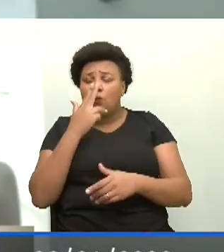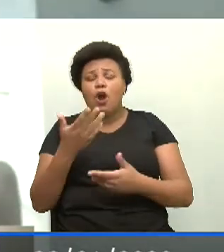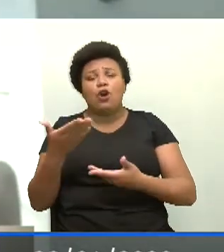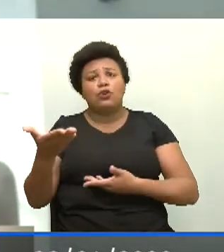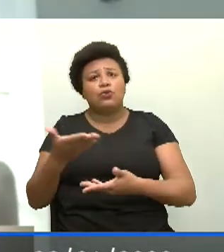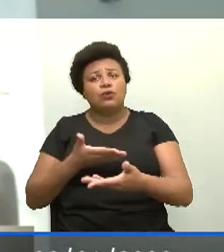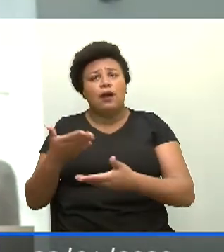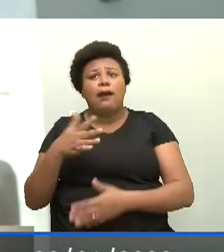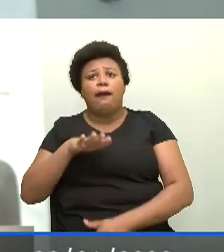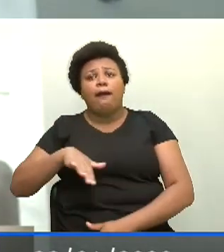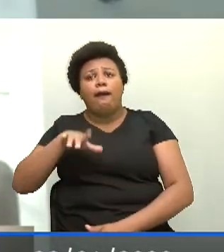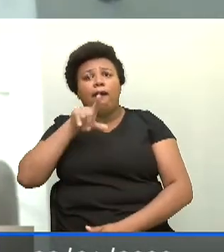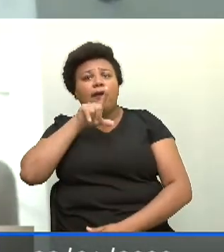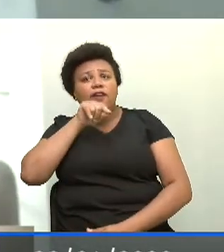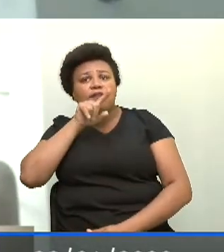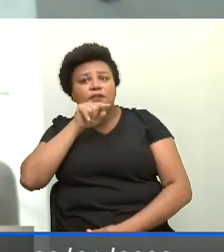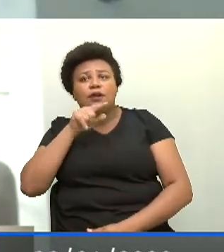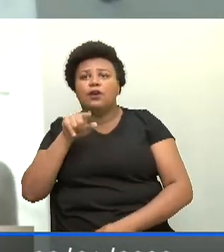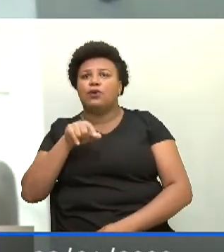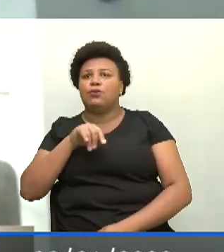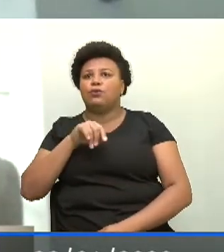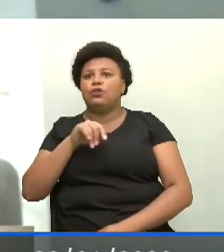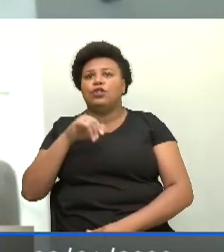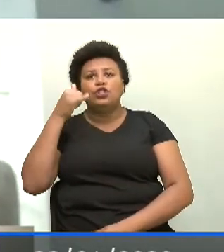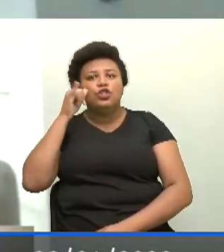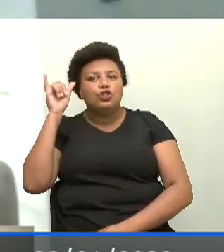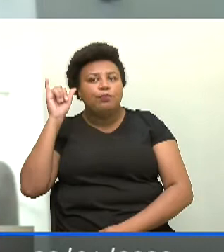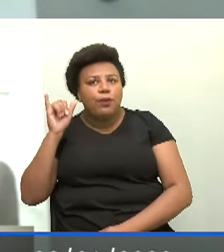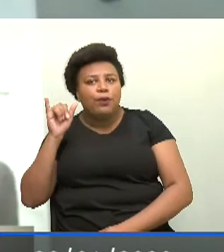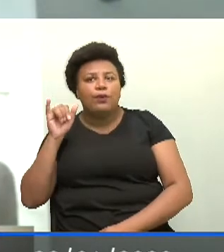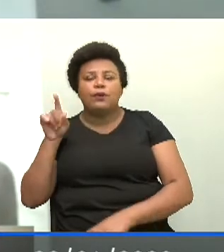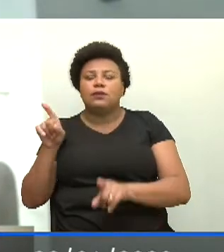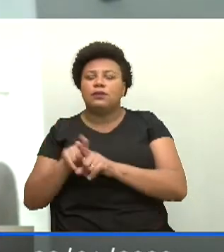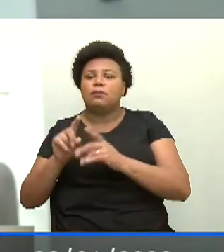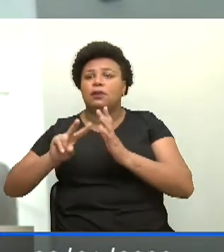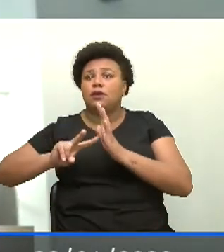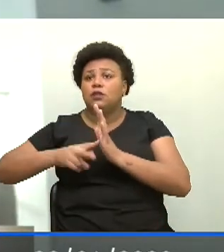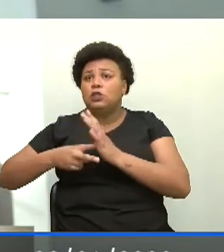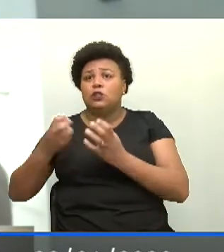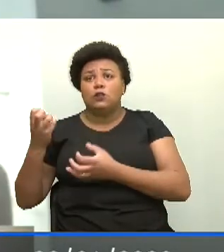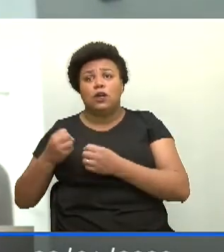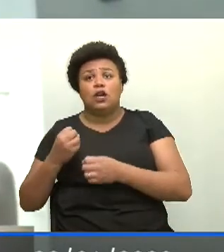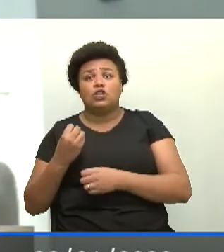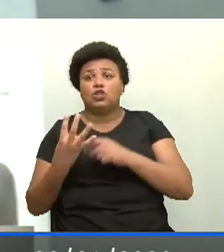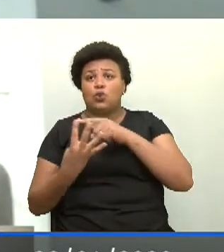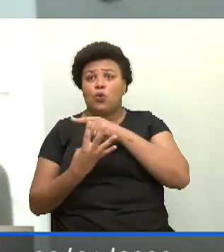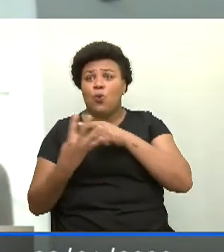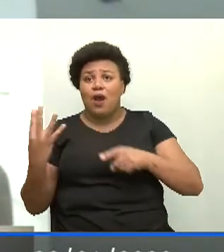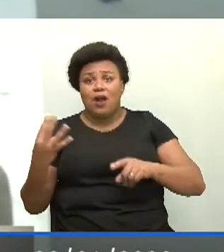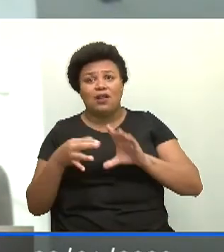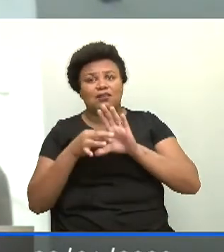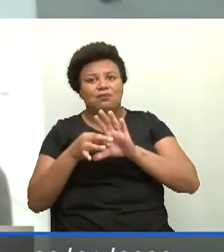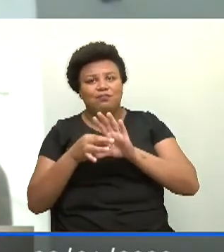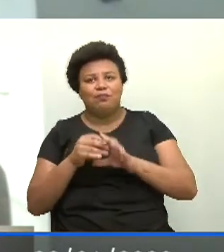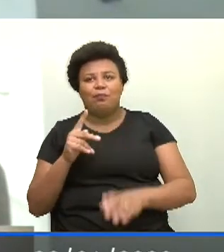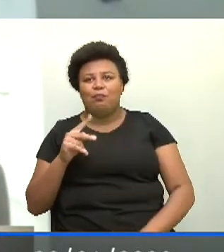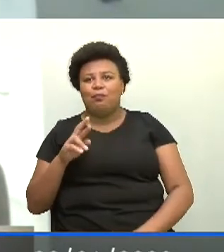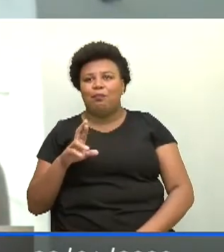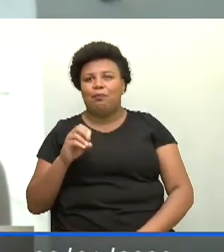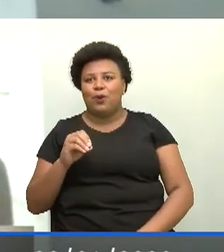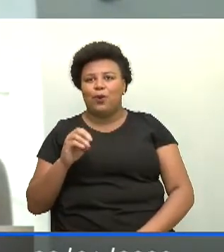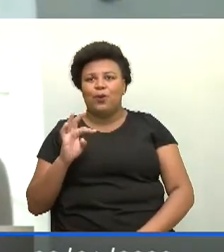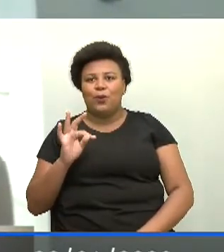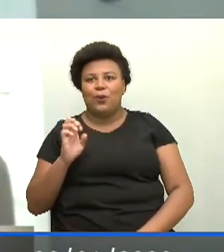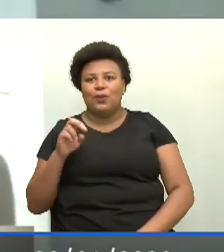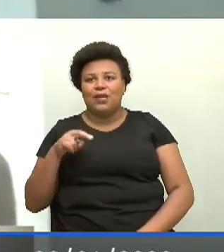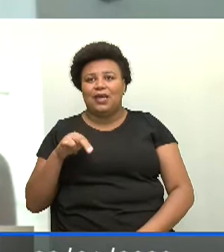de frango, de bovino e até o Sindilate, que tem participado, as quatro proteínas têm participado direto das reuniões.